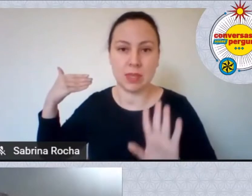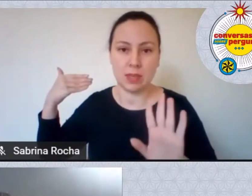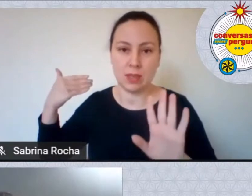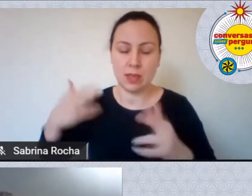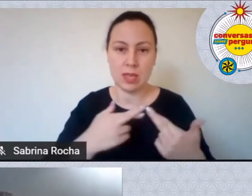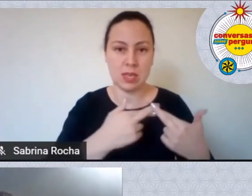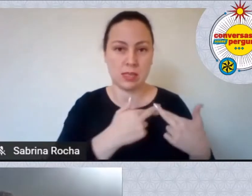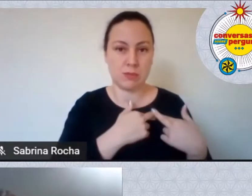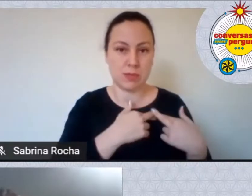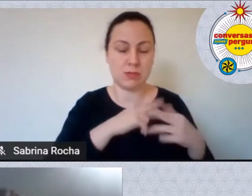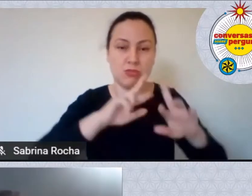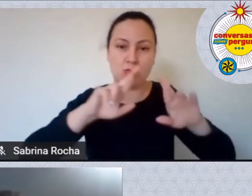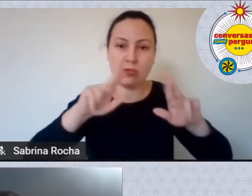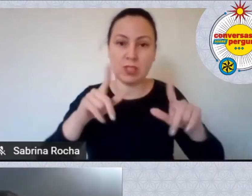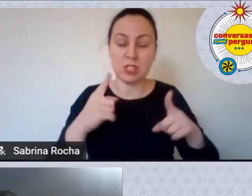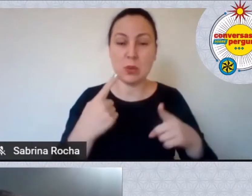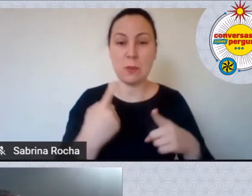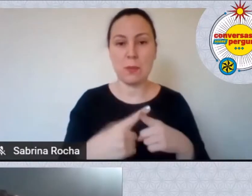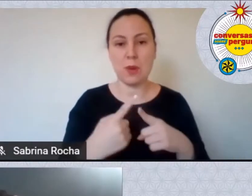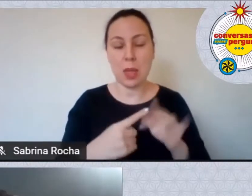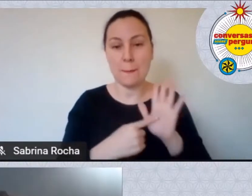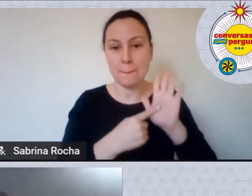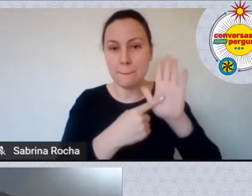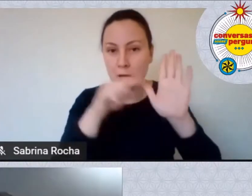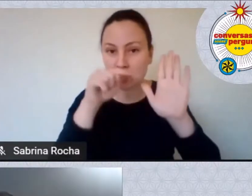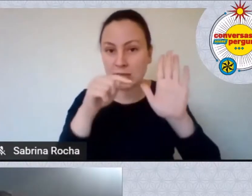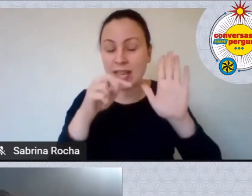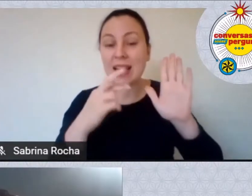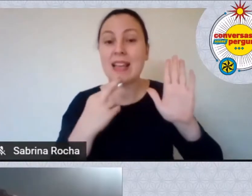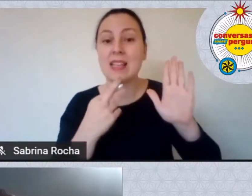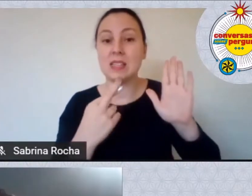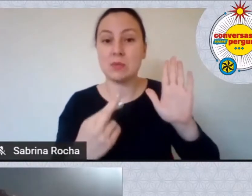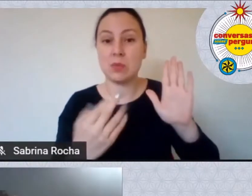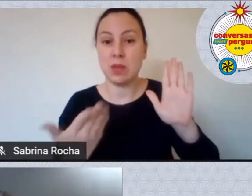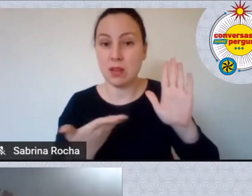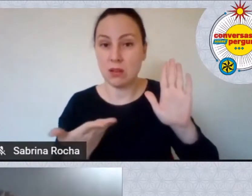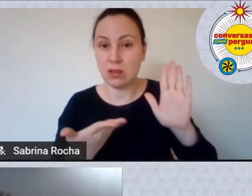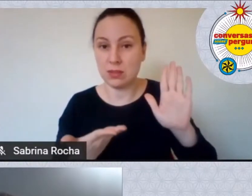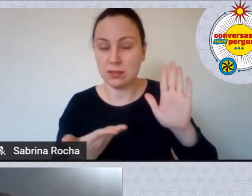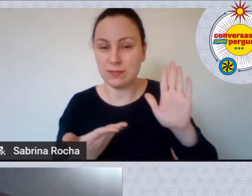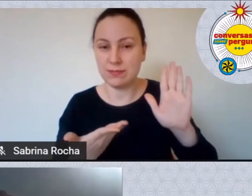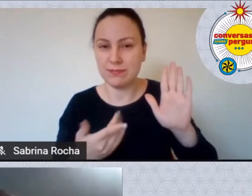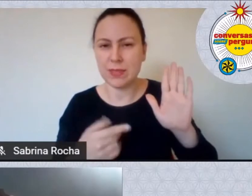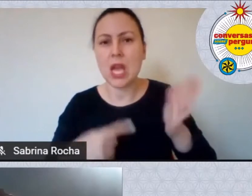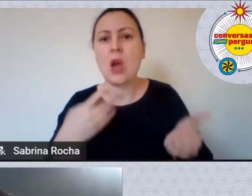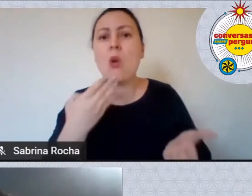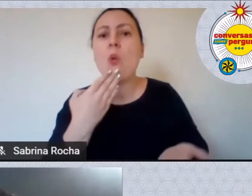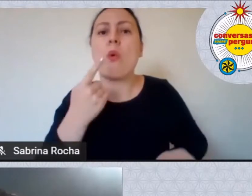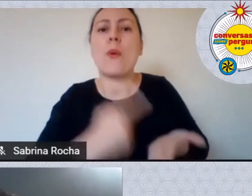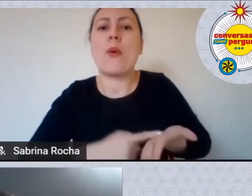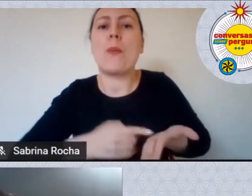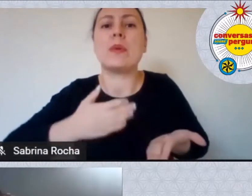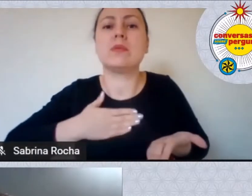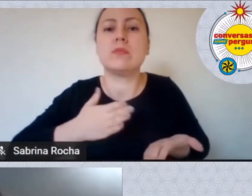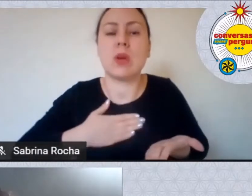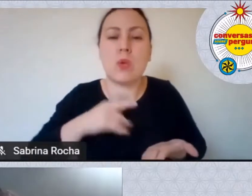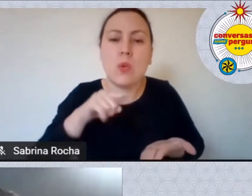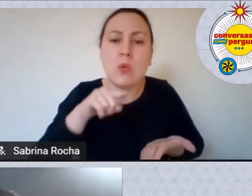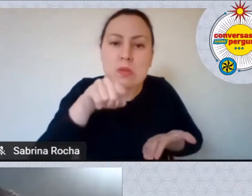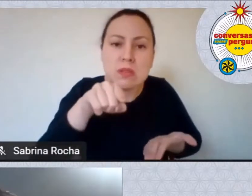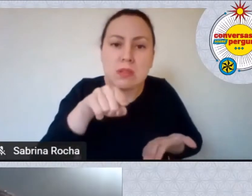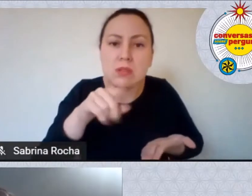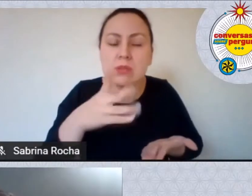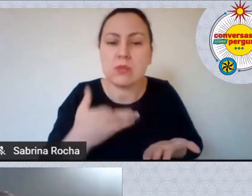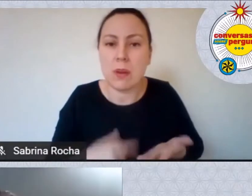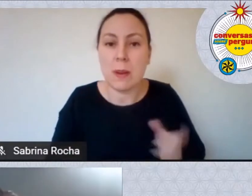porque ela aponta para o quê? Para a tua resposta. Ela aponta para o presente. Ela aponta para o teu compromisso com aquilo que foi a